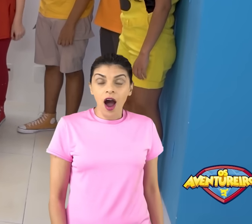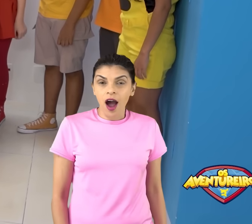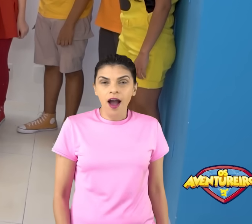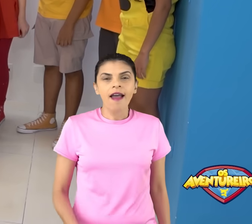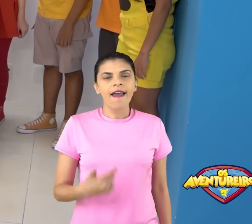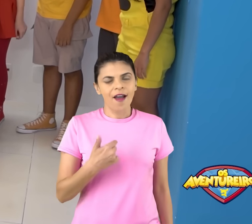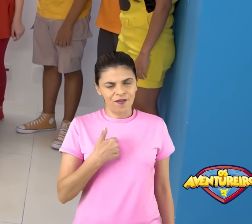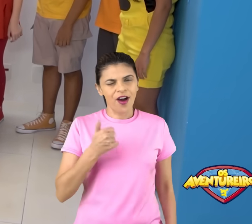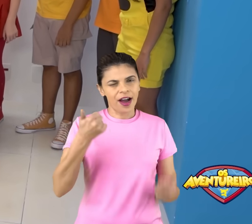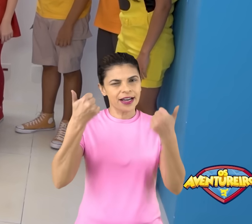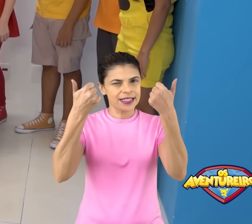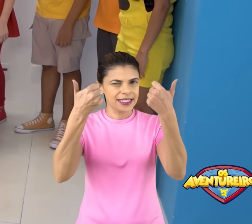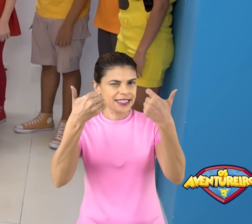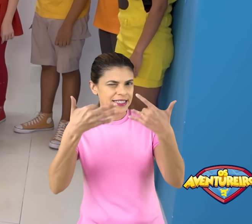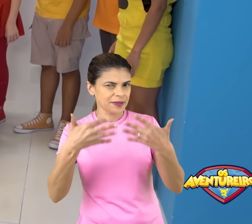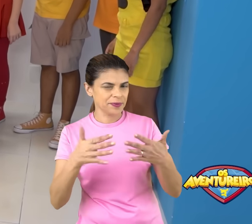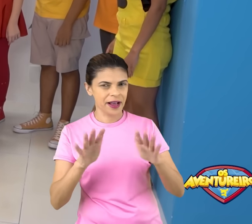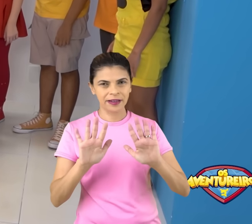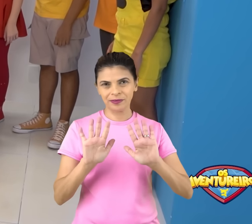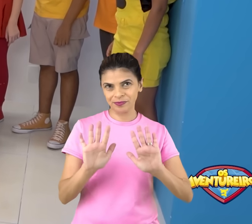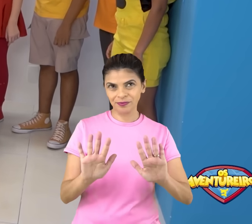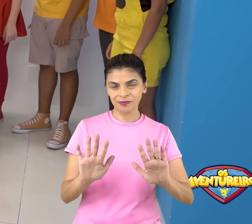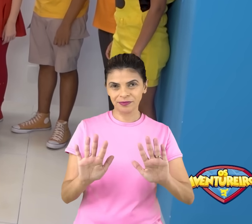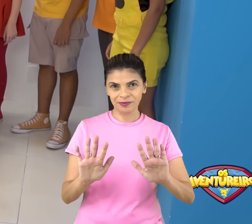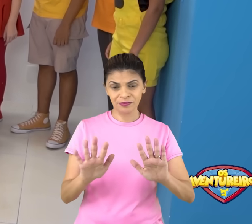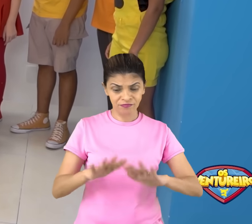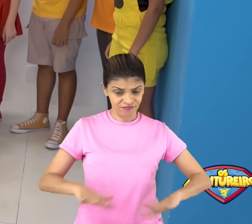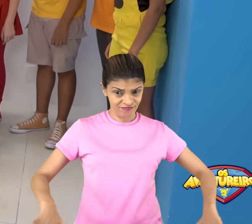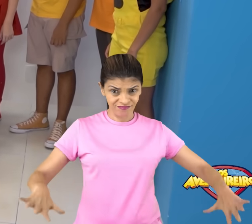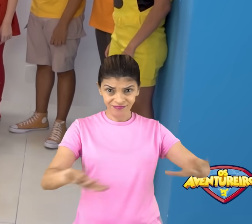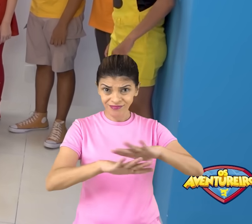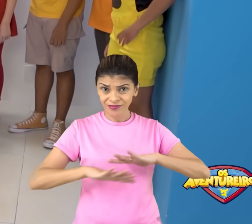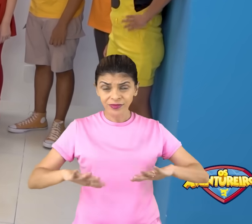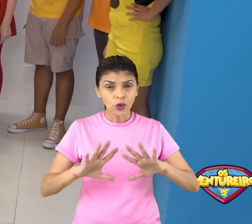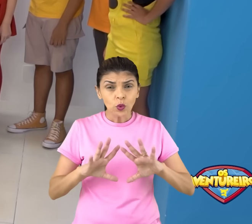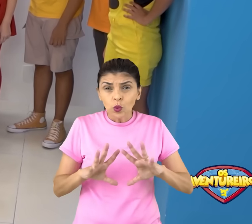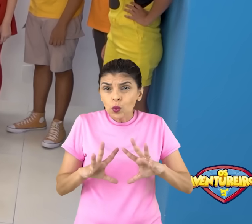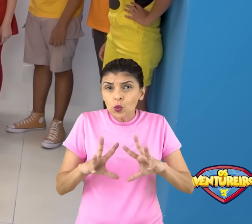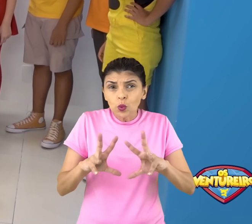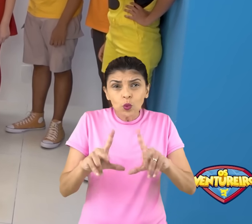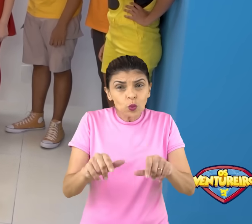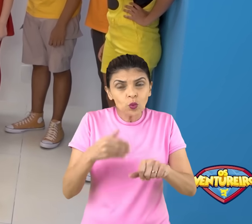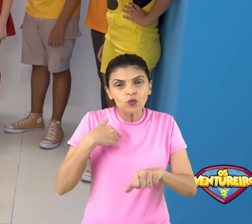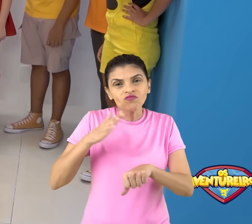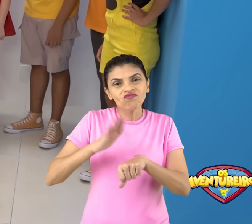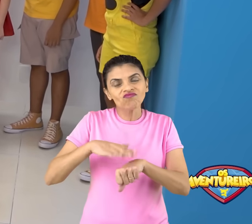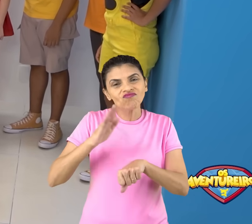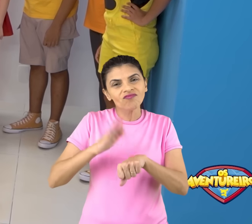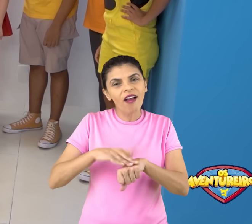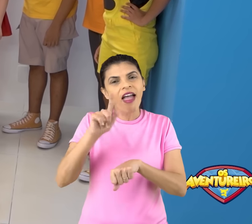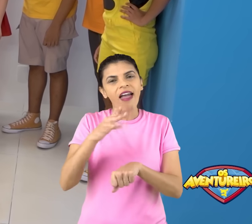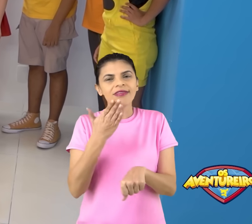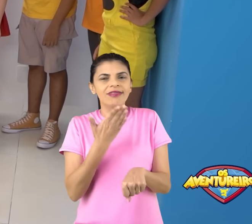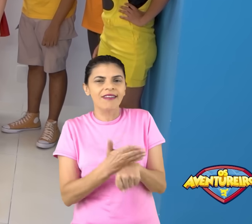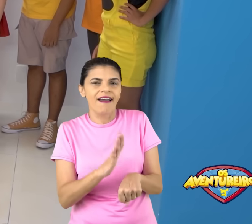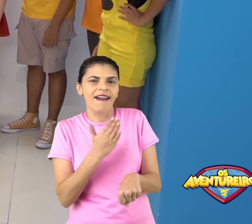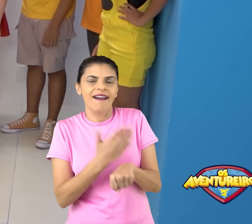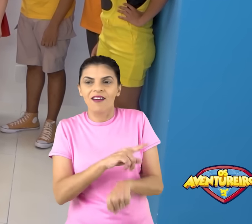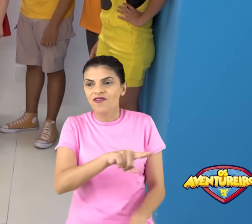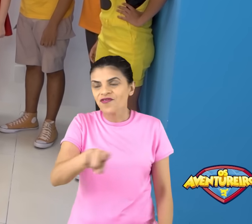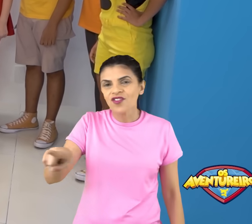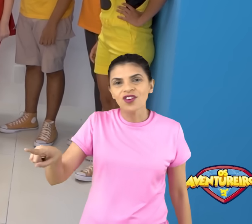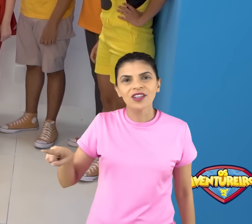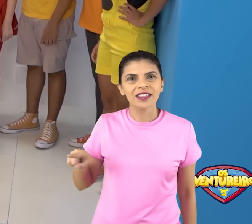Eu explico. É o seguinte. Tudo isso daqui, tudo isso era um treinamento pra